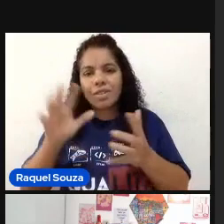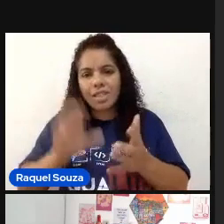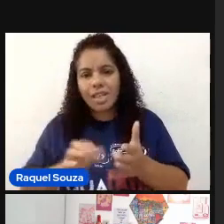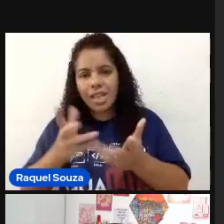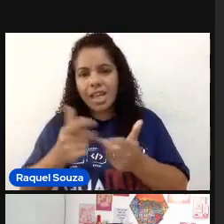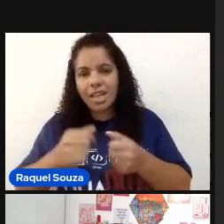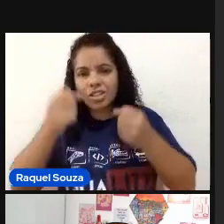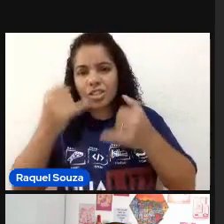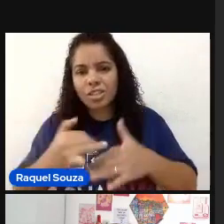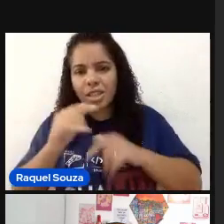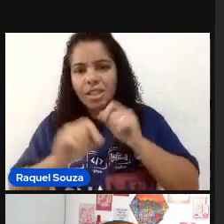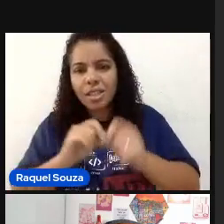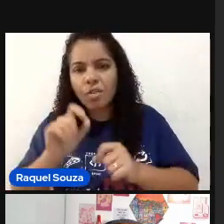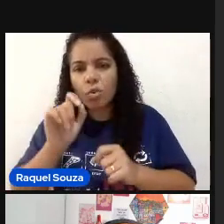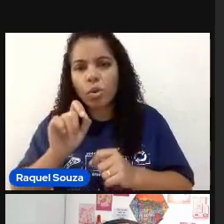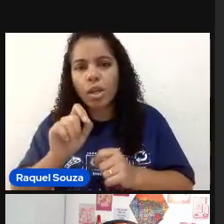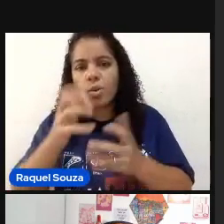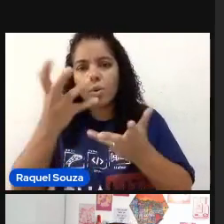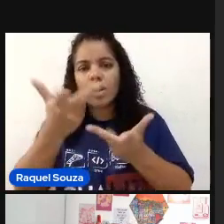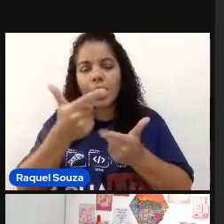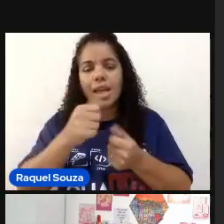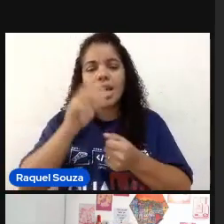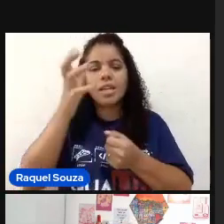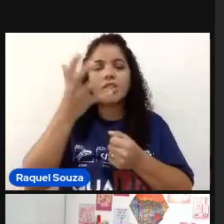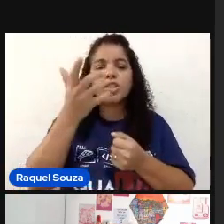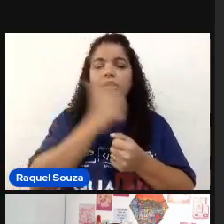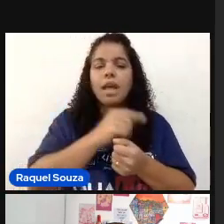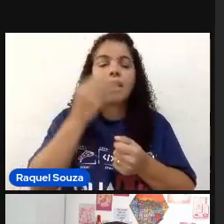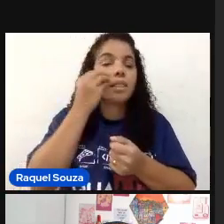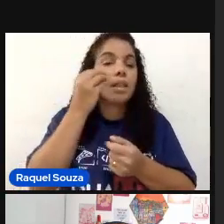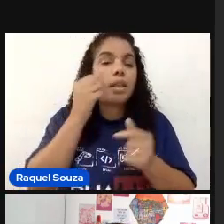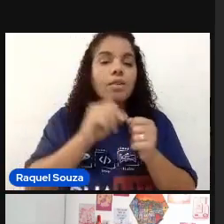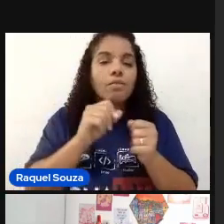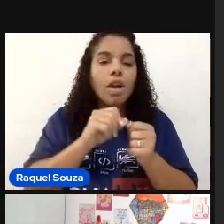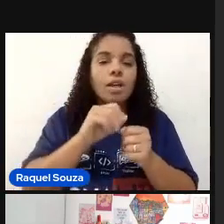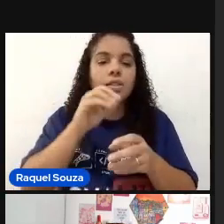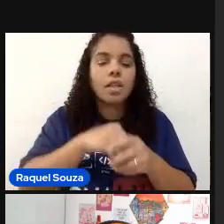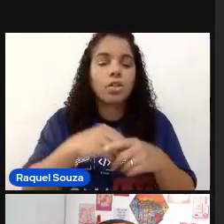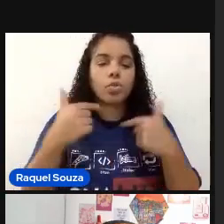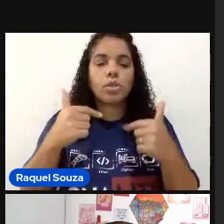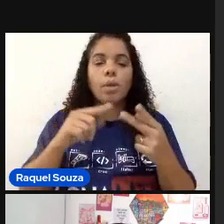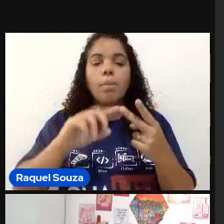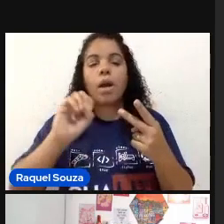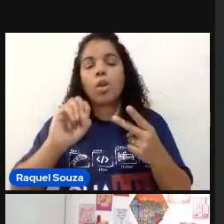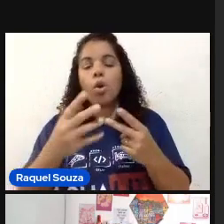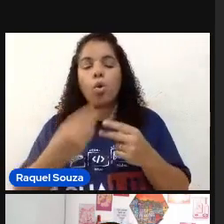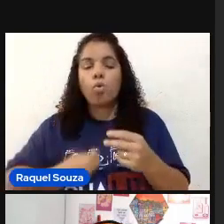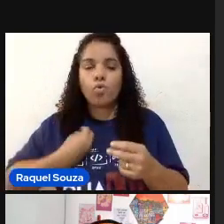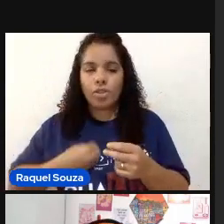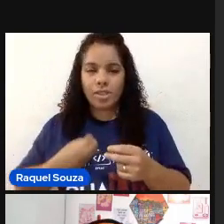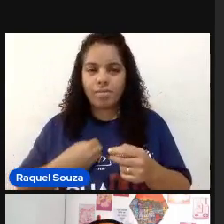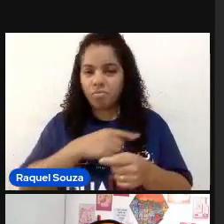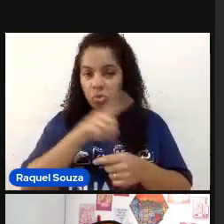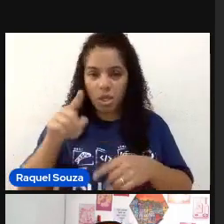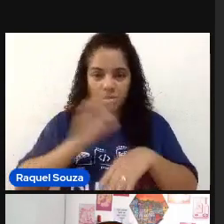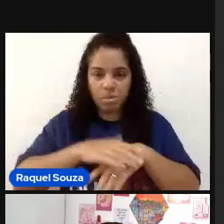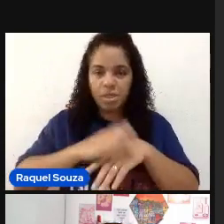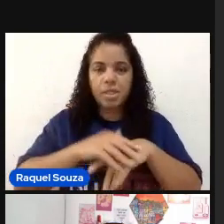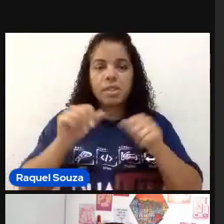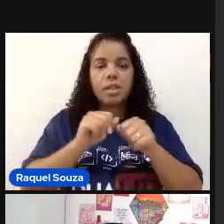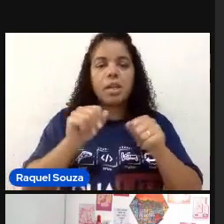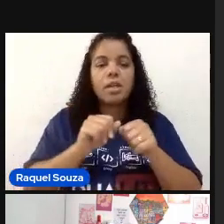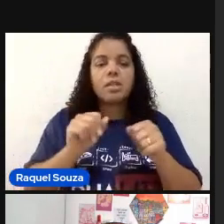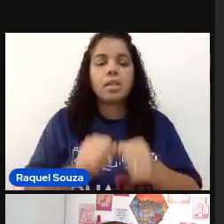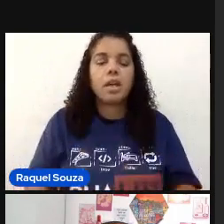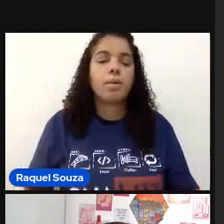aqui aquilo que o cliente de determinado segmento estão tentando fazer no seu trabalho ou na sua vida, ou seja, aquilo que eles precisam realizar.